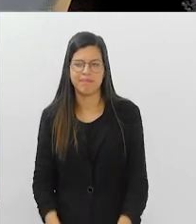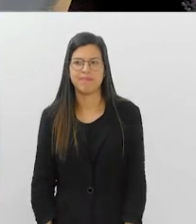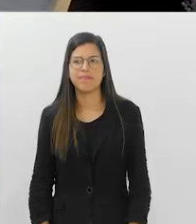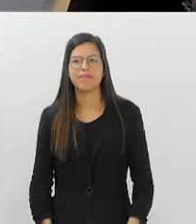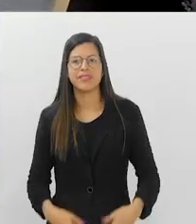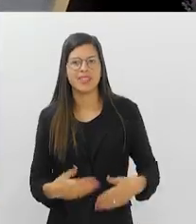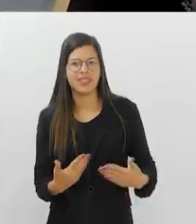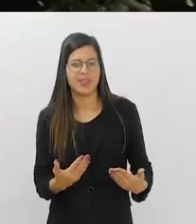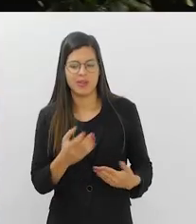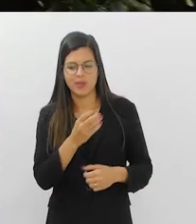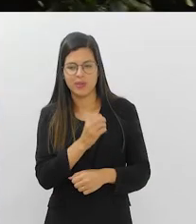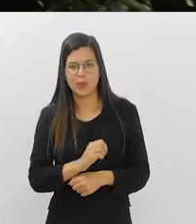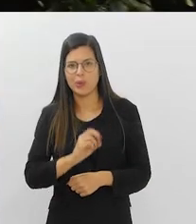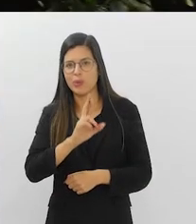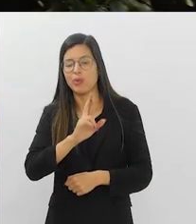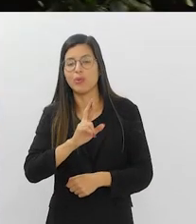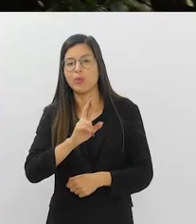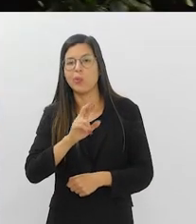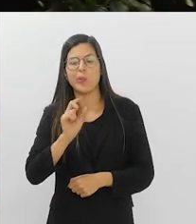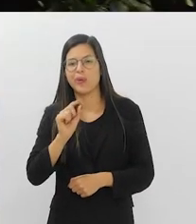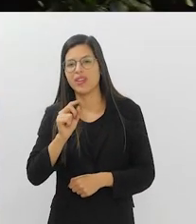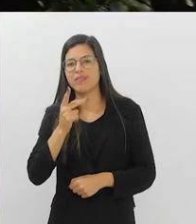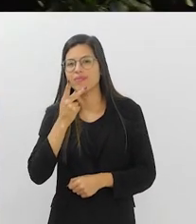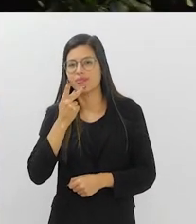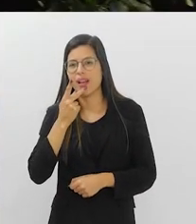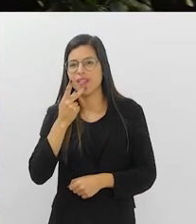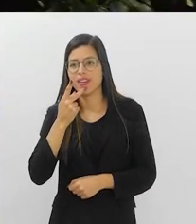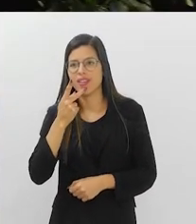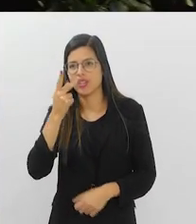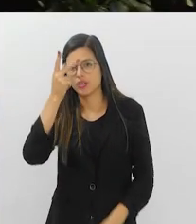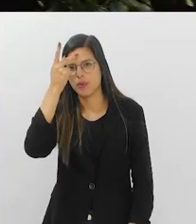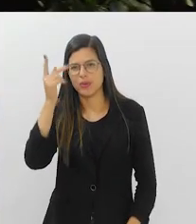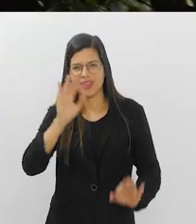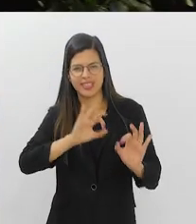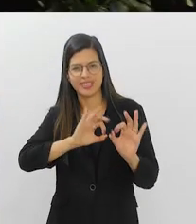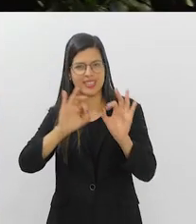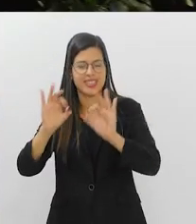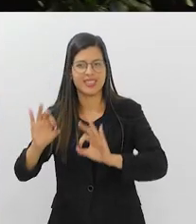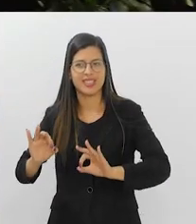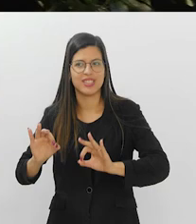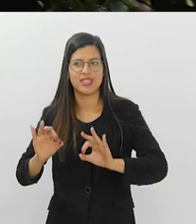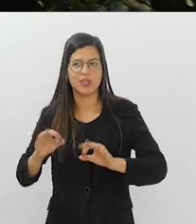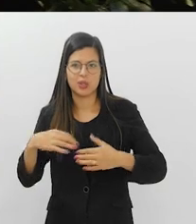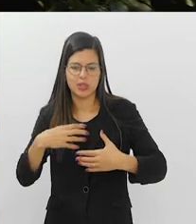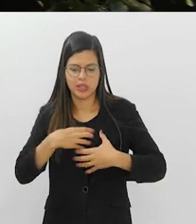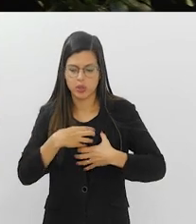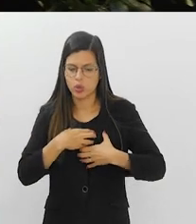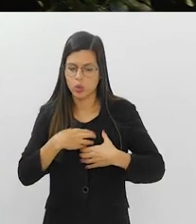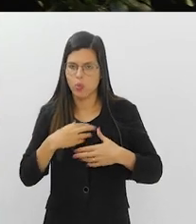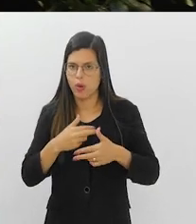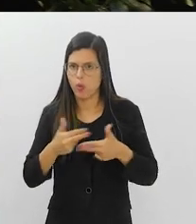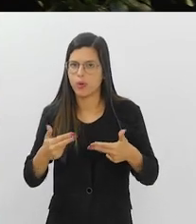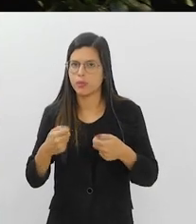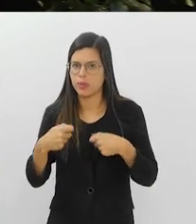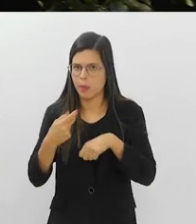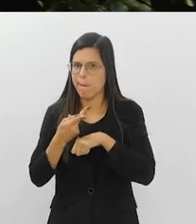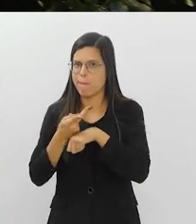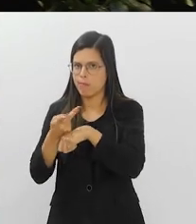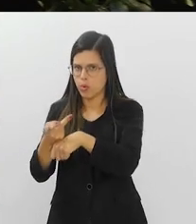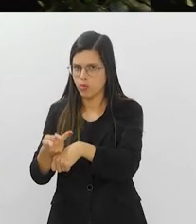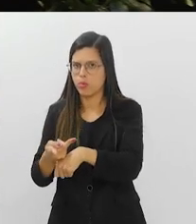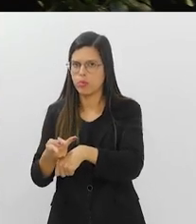aí. Doutor, e o que que o senhor indicaria aí para as pessoas que estão nos ouvindo? Já sentiu alguma coisa? Procura